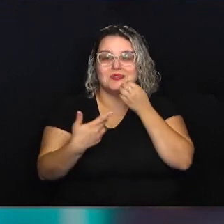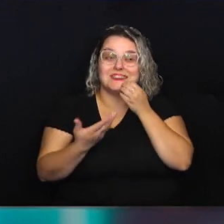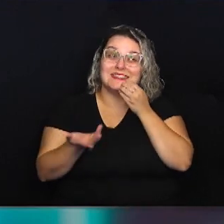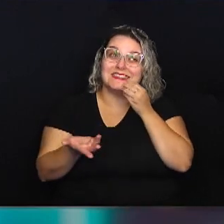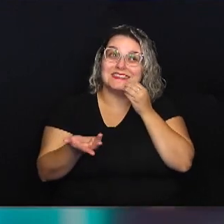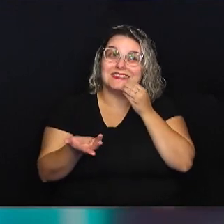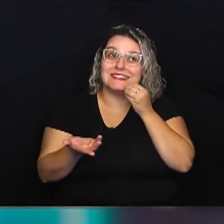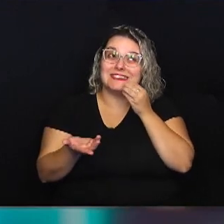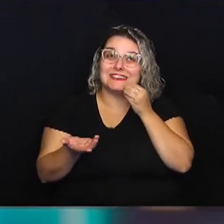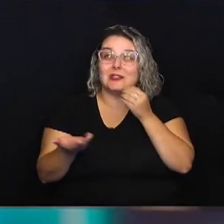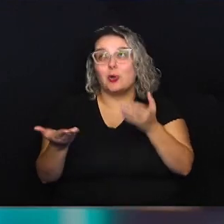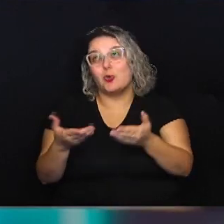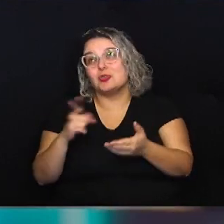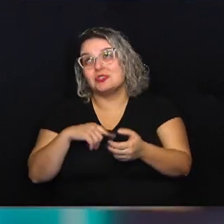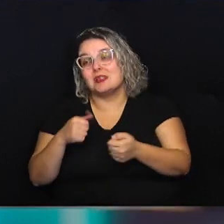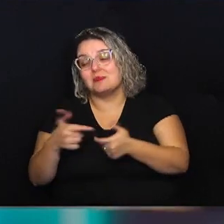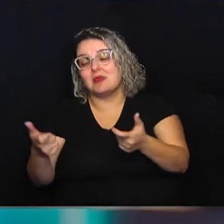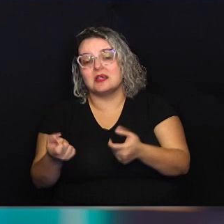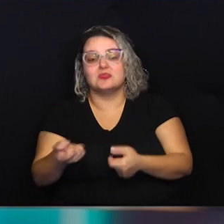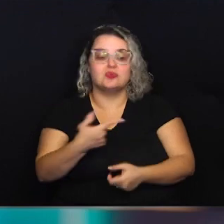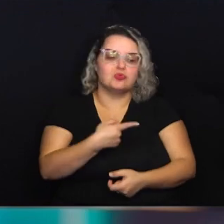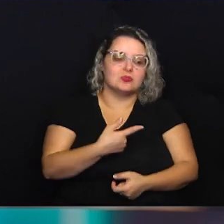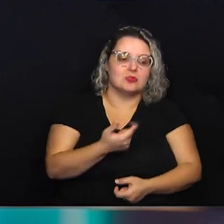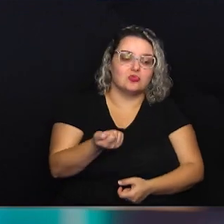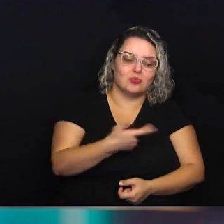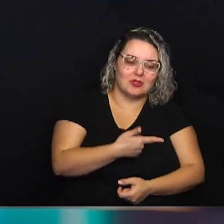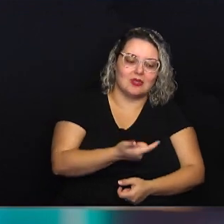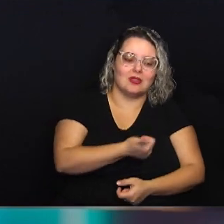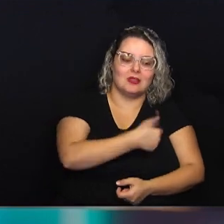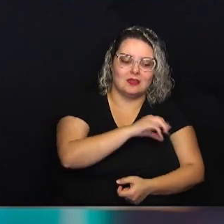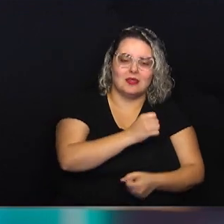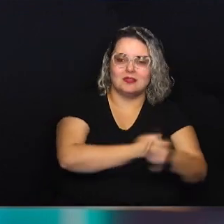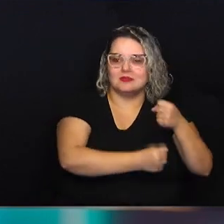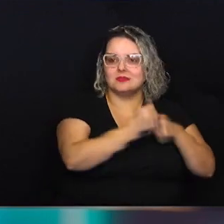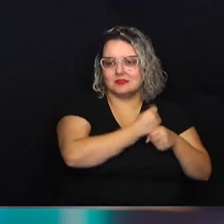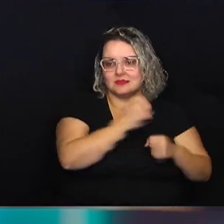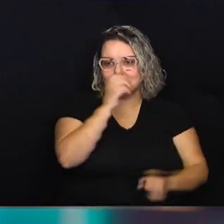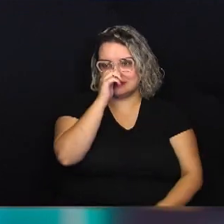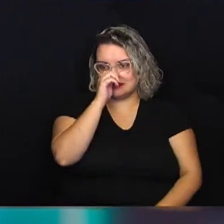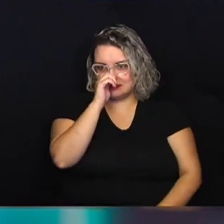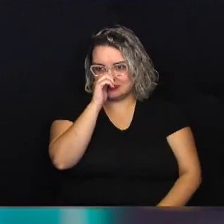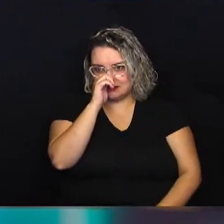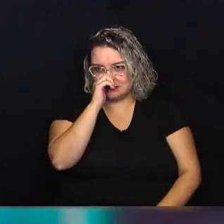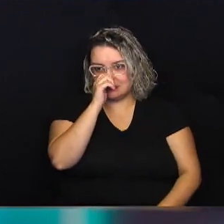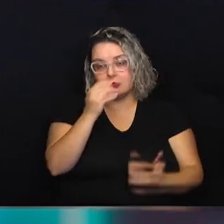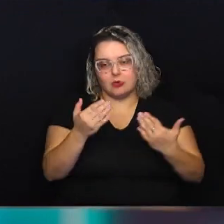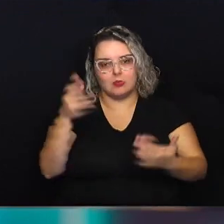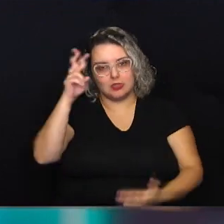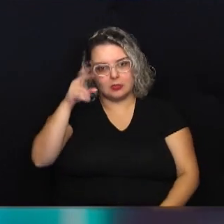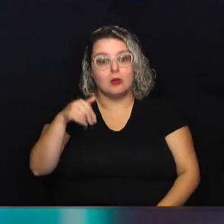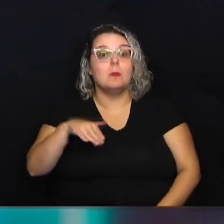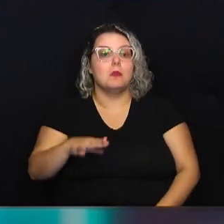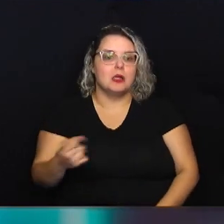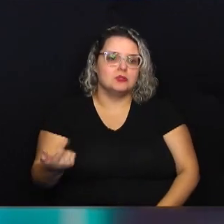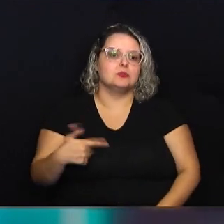com tanto caso assim? Não, mas comparando a nossa história, tem sim, mais do que a gente devia